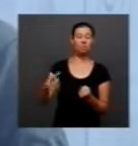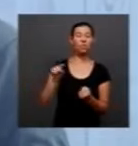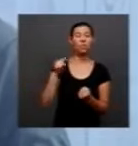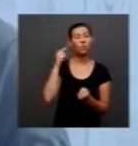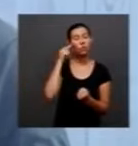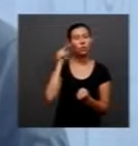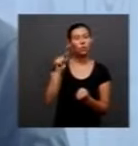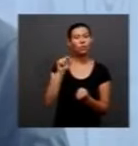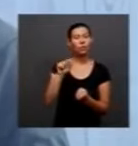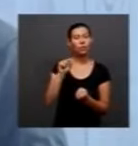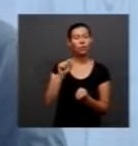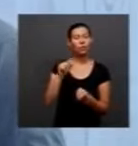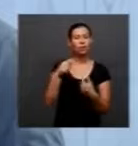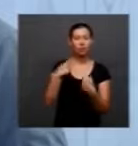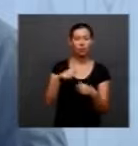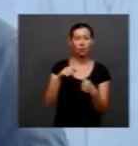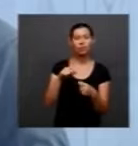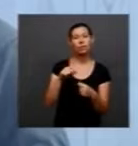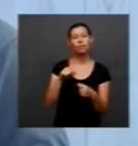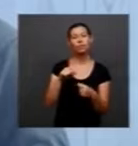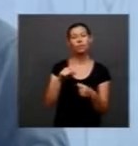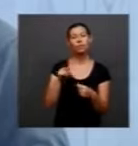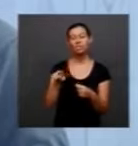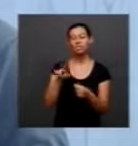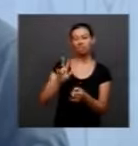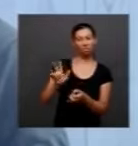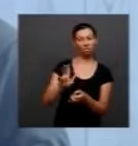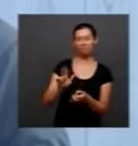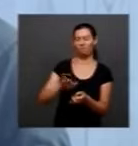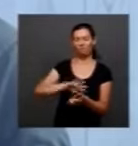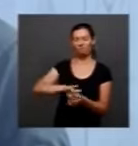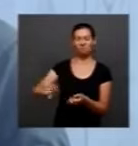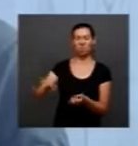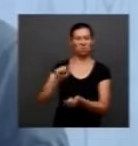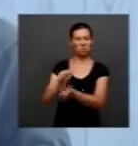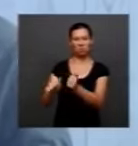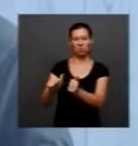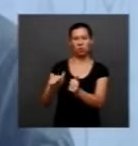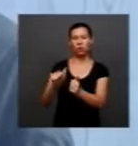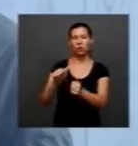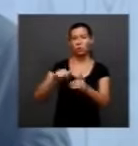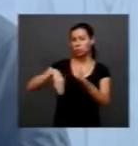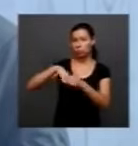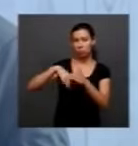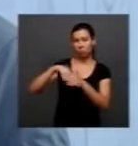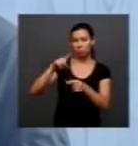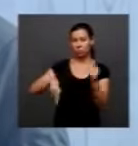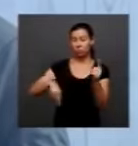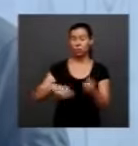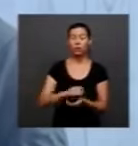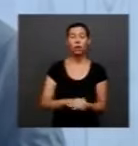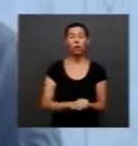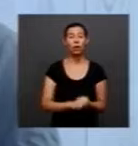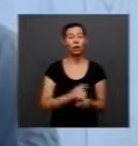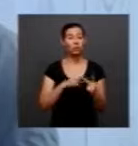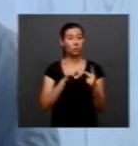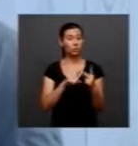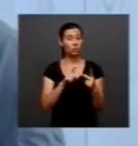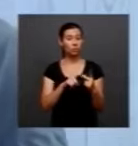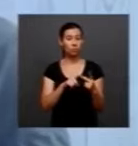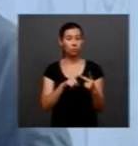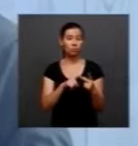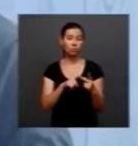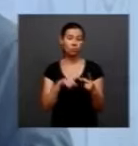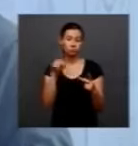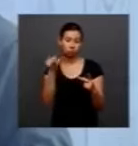pensar o afastamento de uma possível homossexualidade do contexto do futebol. E um outro caso mais recente, do jogador